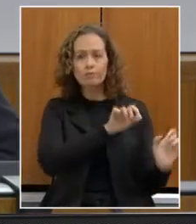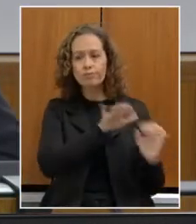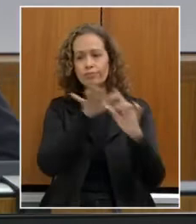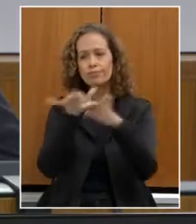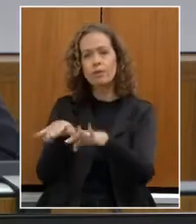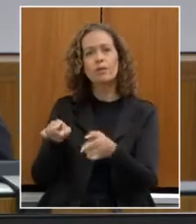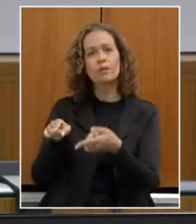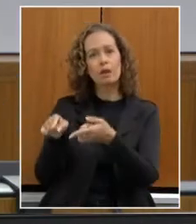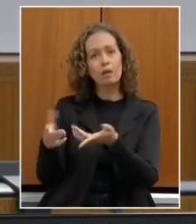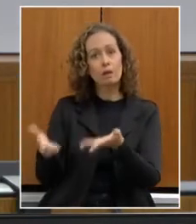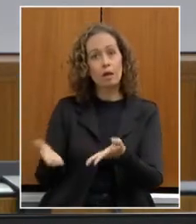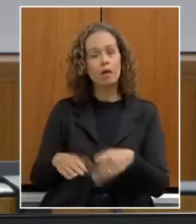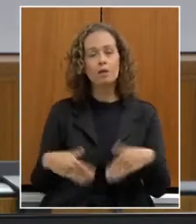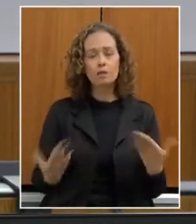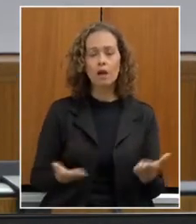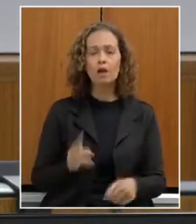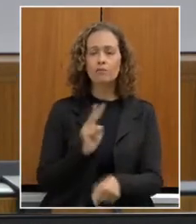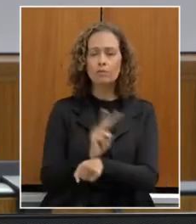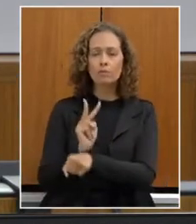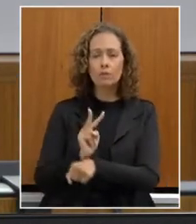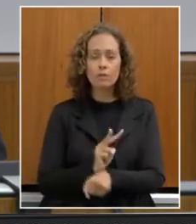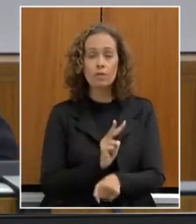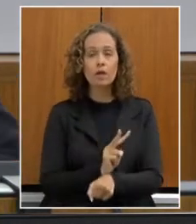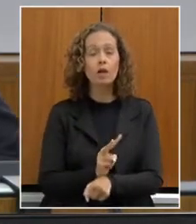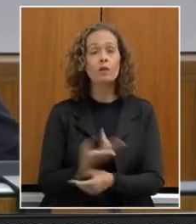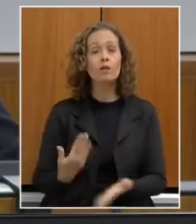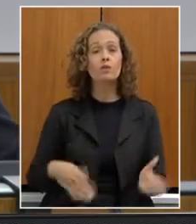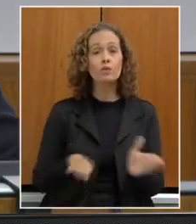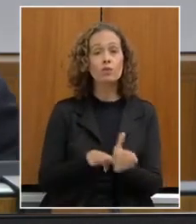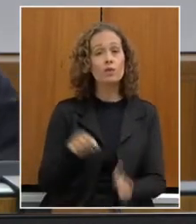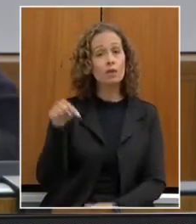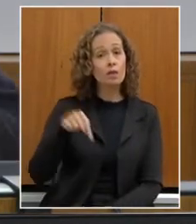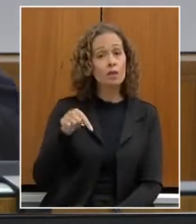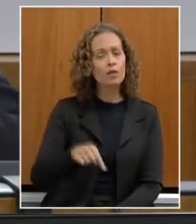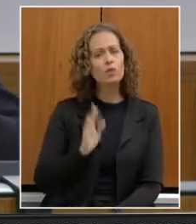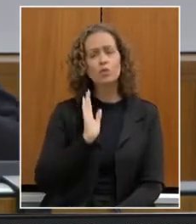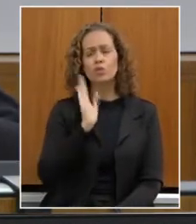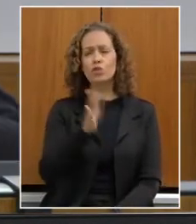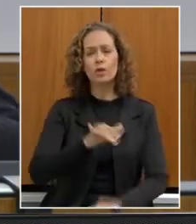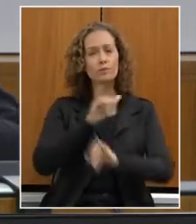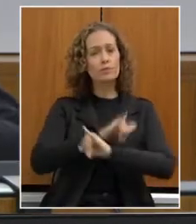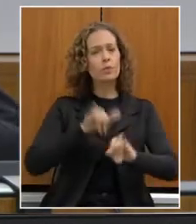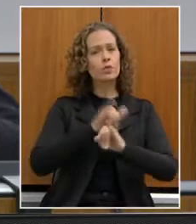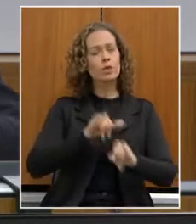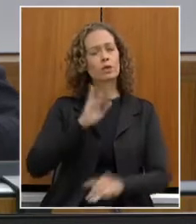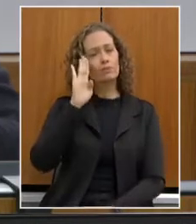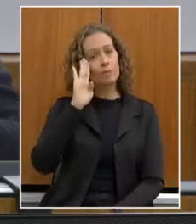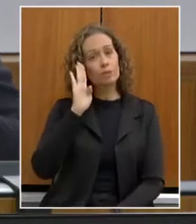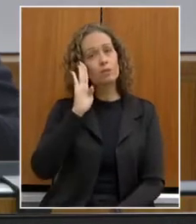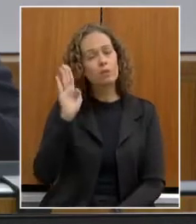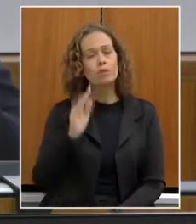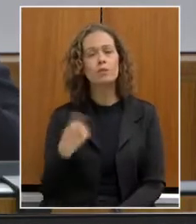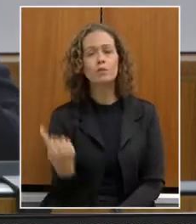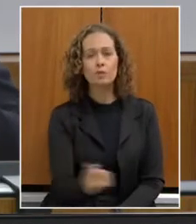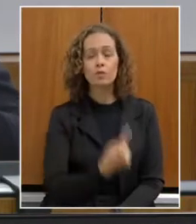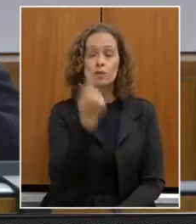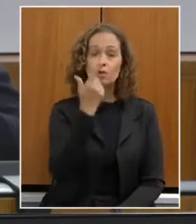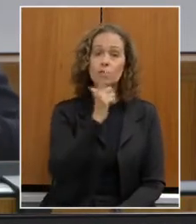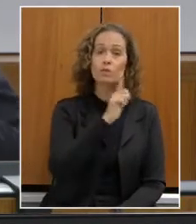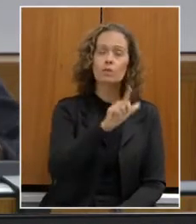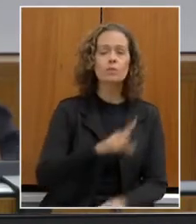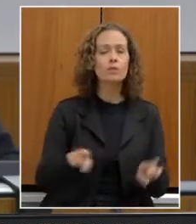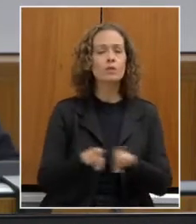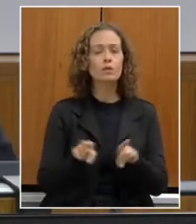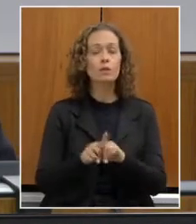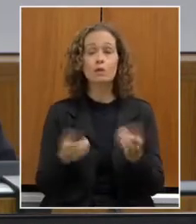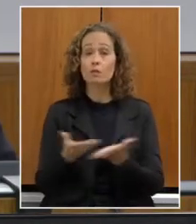linha de cuidado desde quando eu cheguei coloquei como uma das prioridades para que a gente incentive e consiga então tratar